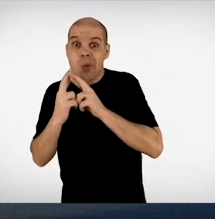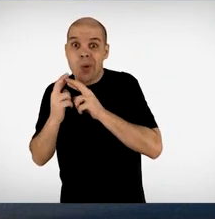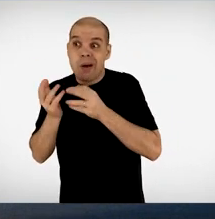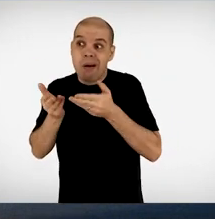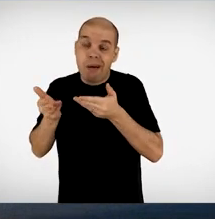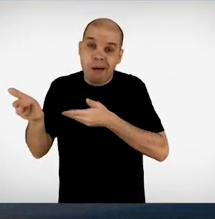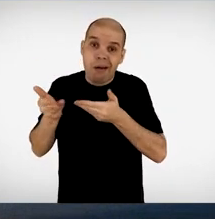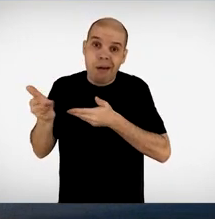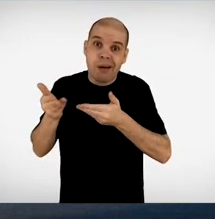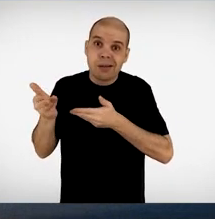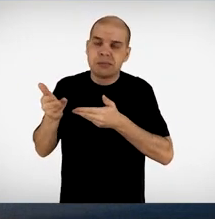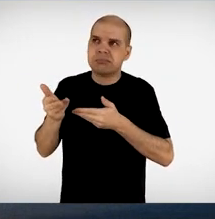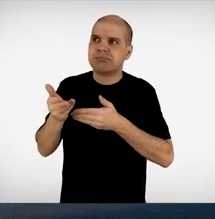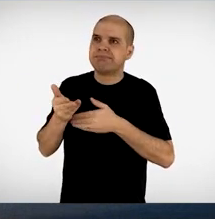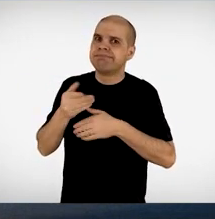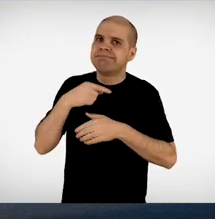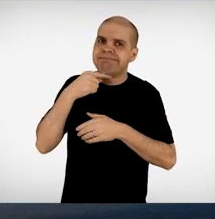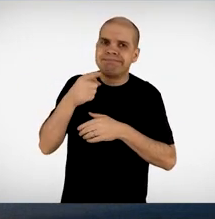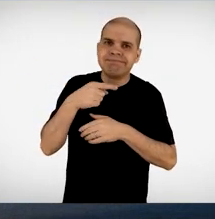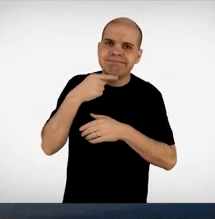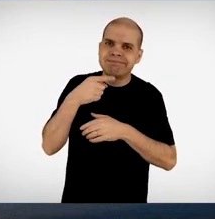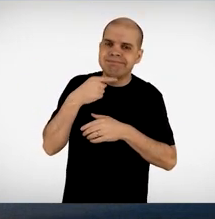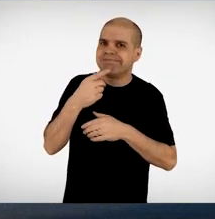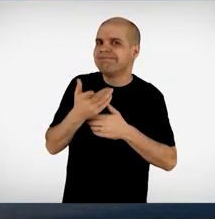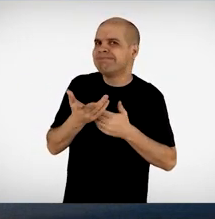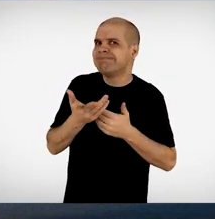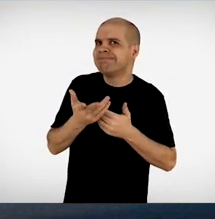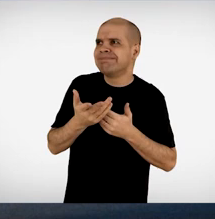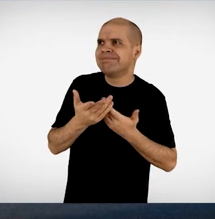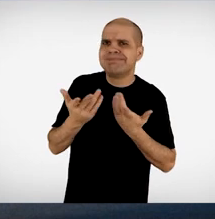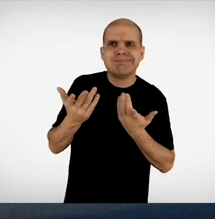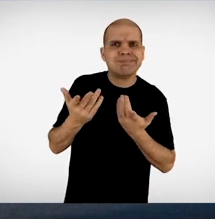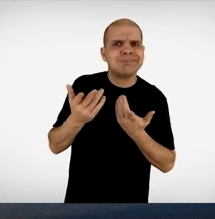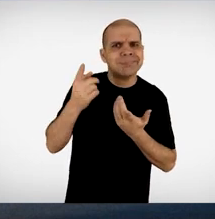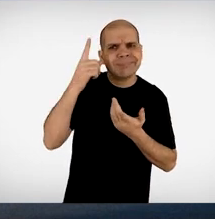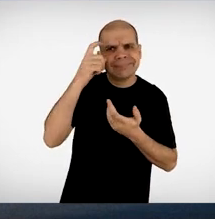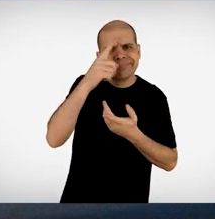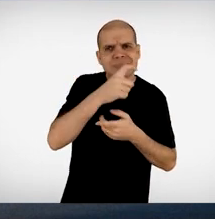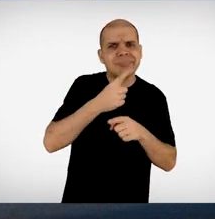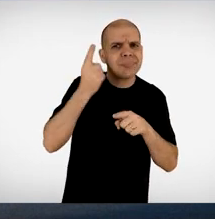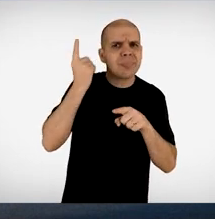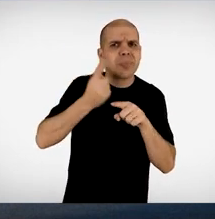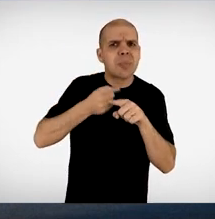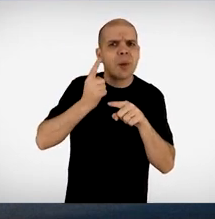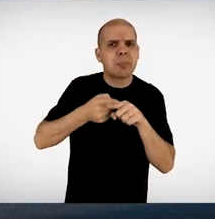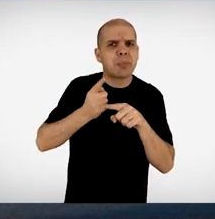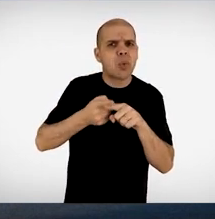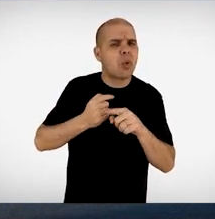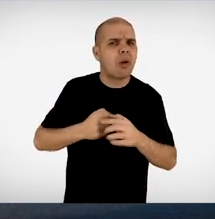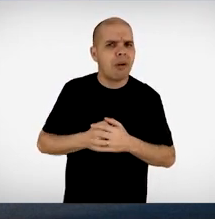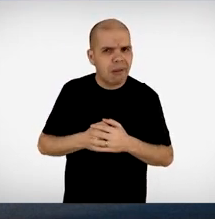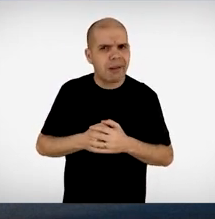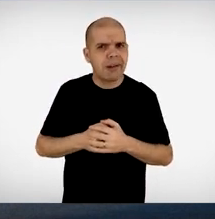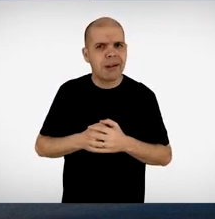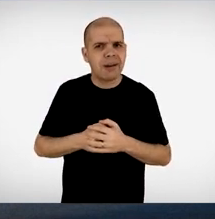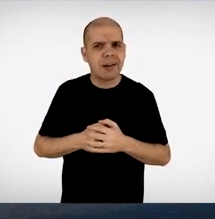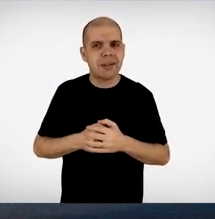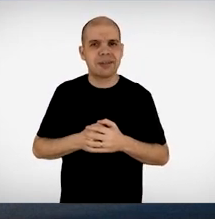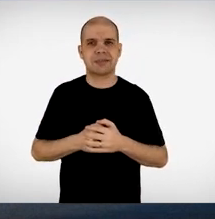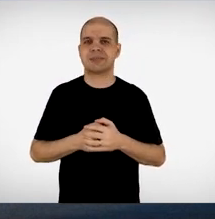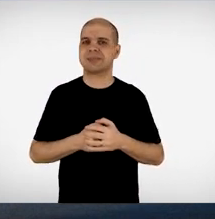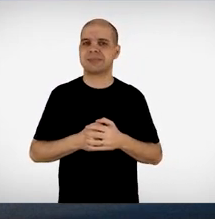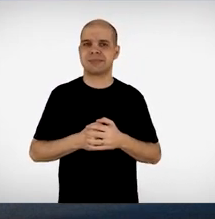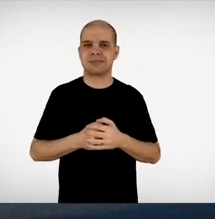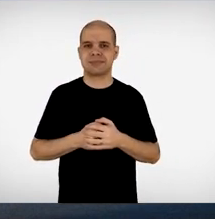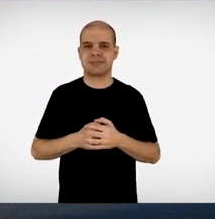Estou ferrada. Eu ia querer sair, não vou conseguir sair, eu vou para casa chorar. Mas é isso que eu queria falar, enfim, colocar. Não sei se é uma pergunta, é